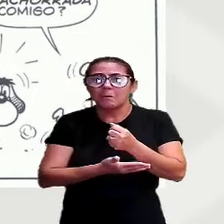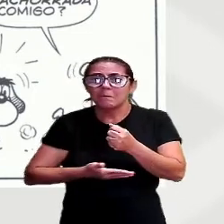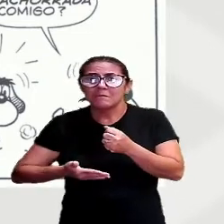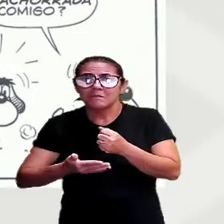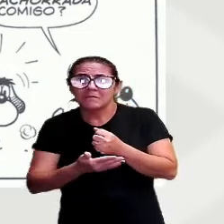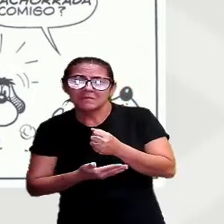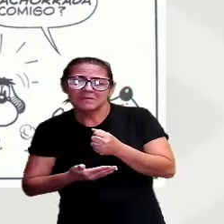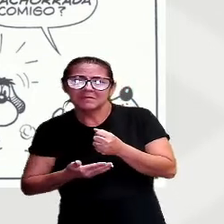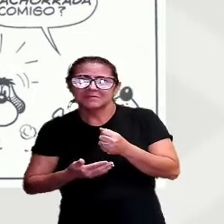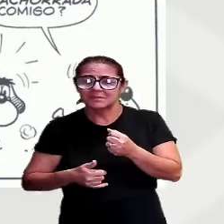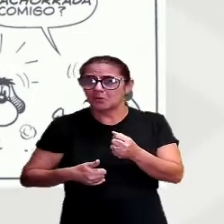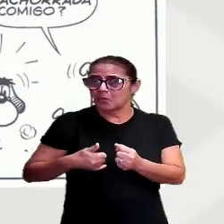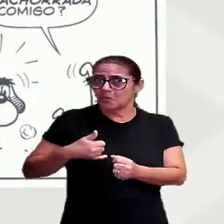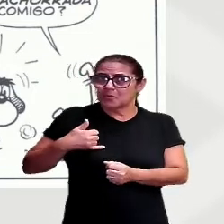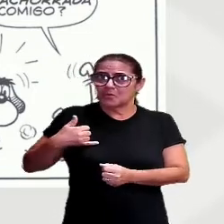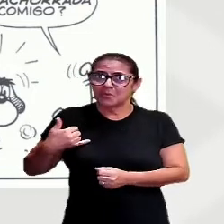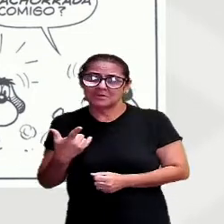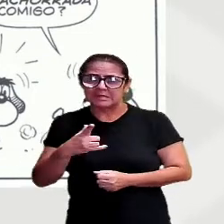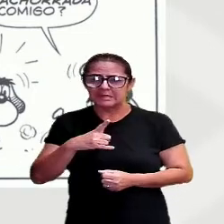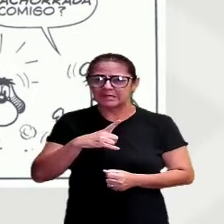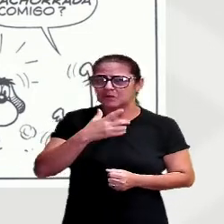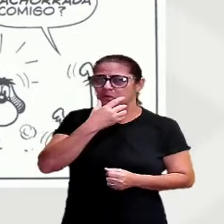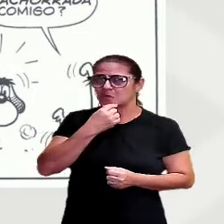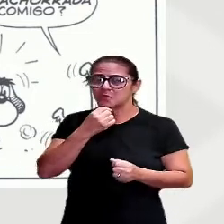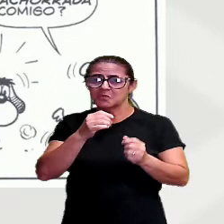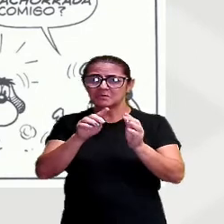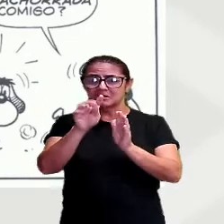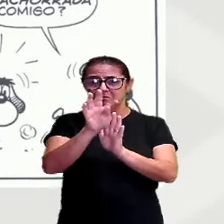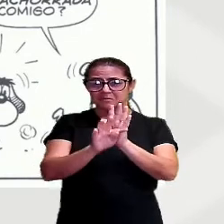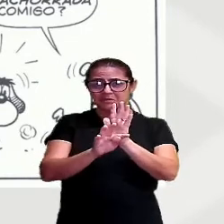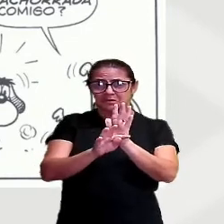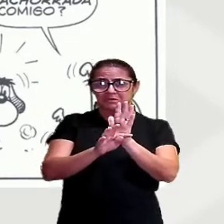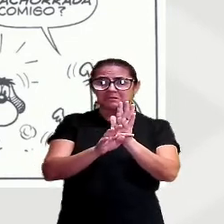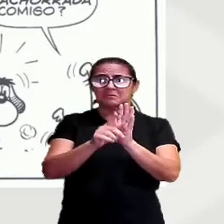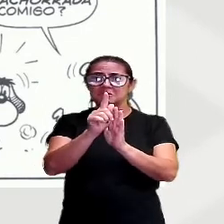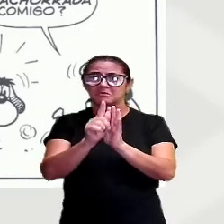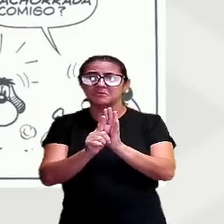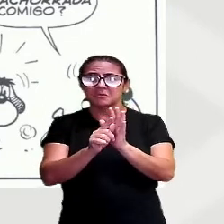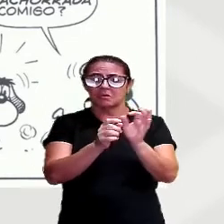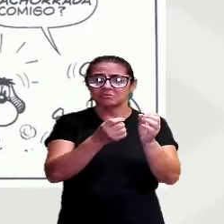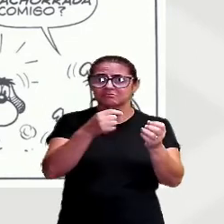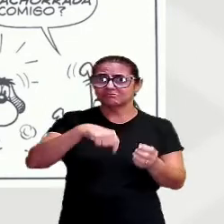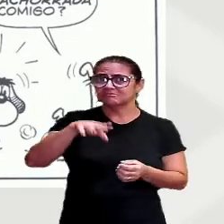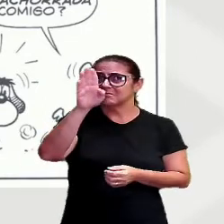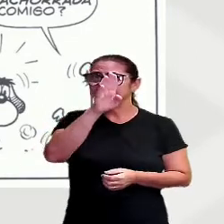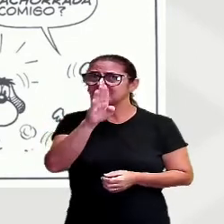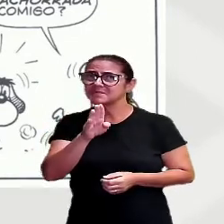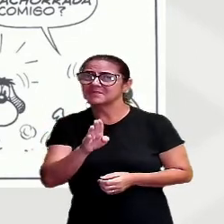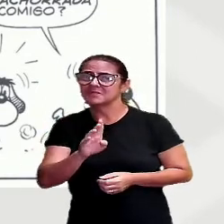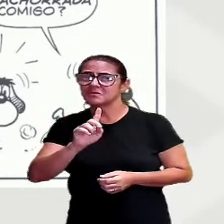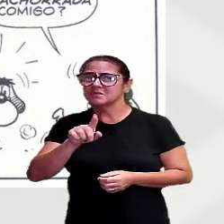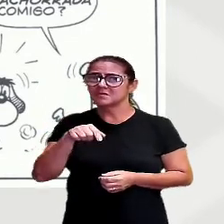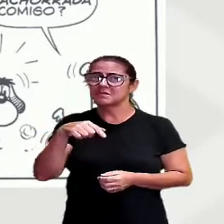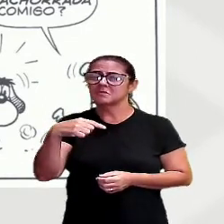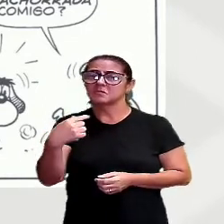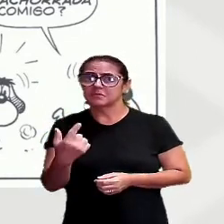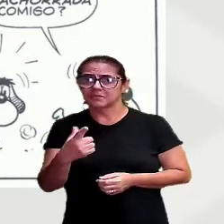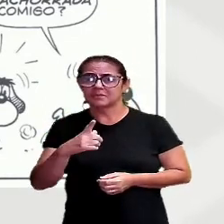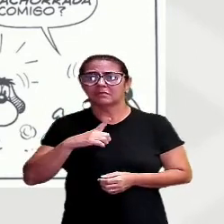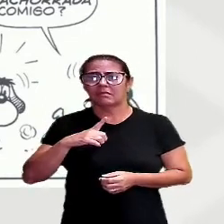gente ter orgulho também de nós termos esse gênero textual aqui no Brasil, e depois de Maurício de Souza, a gente teve e